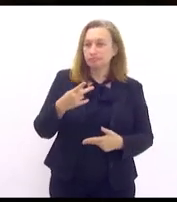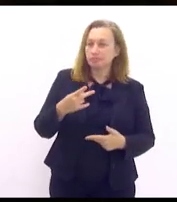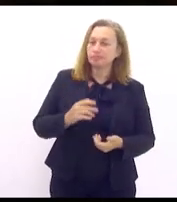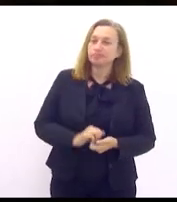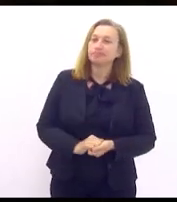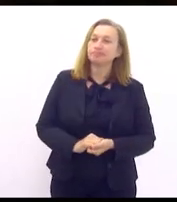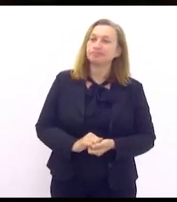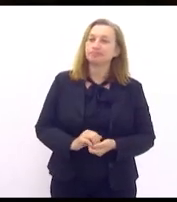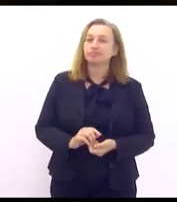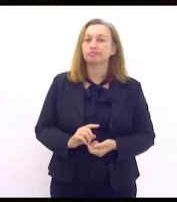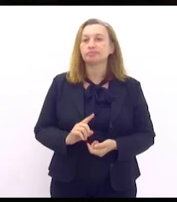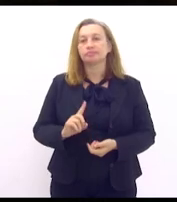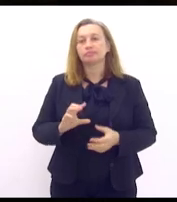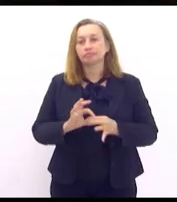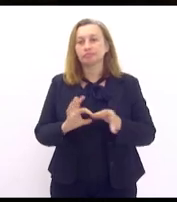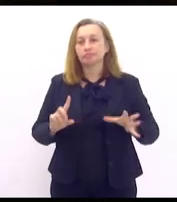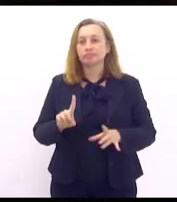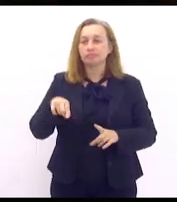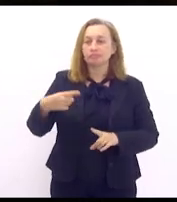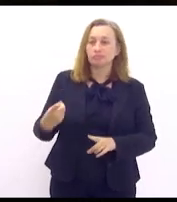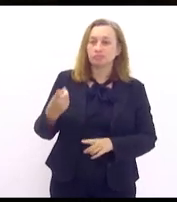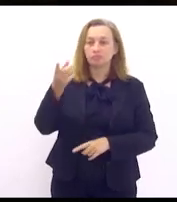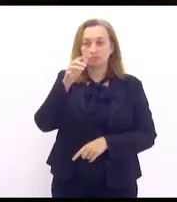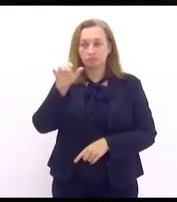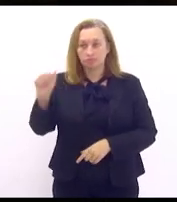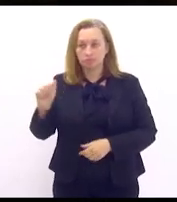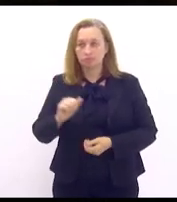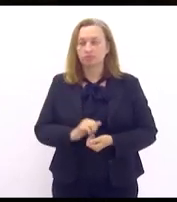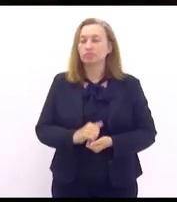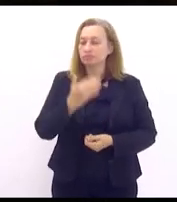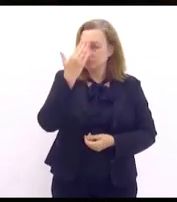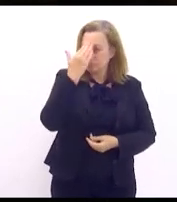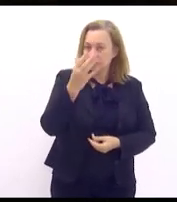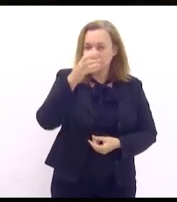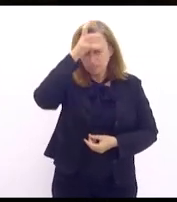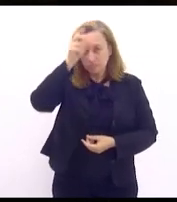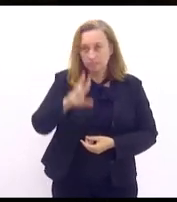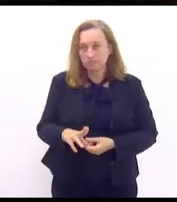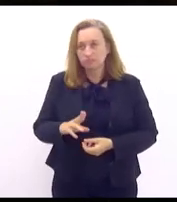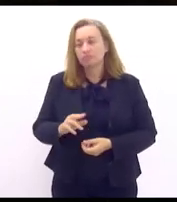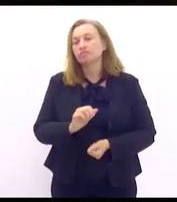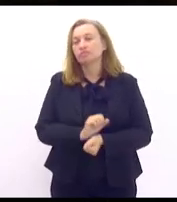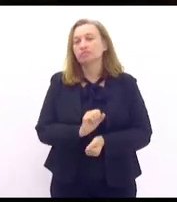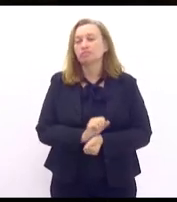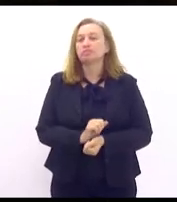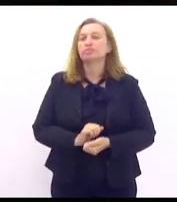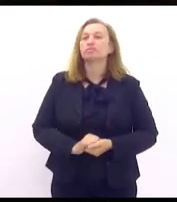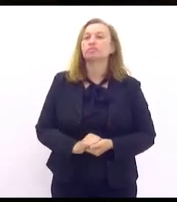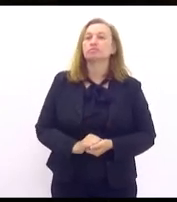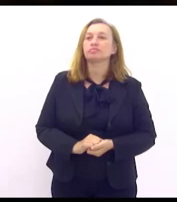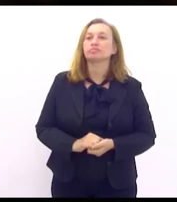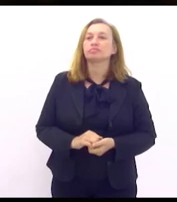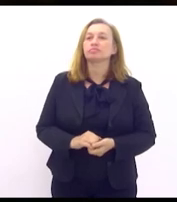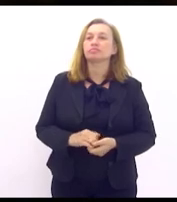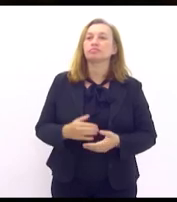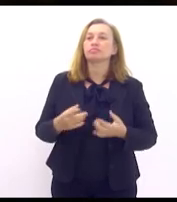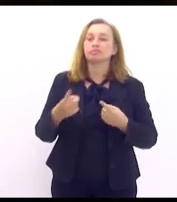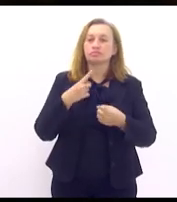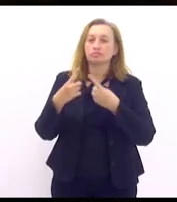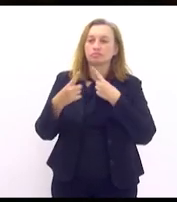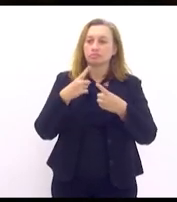farei na discussão das outras matérias. Agradeço a Tia Ju e espero que a gente possa, nesse processo de